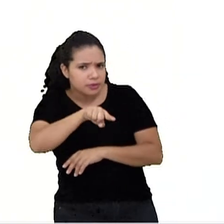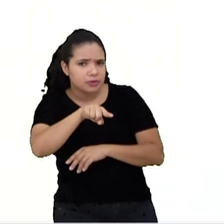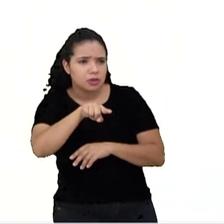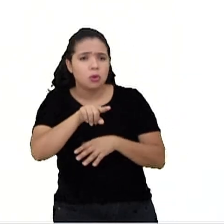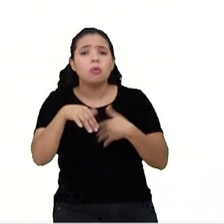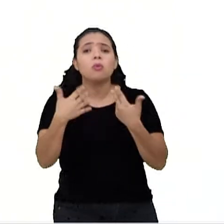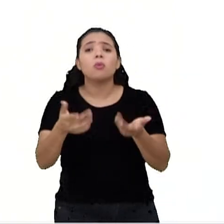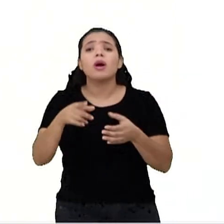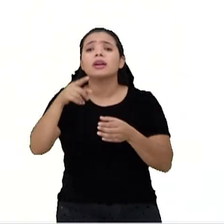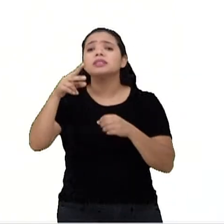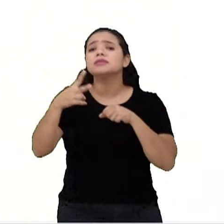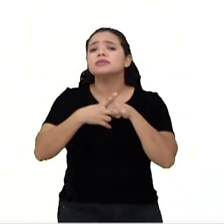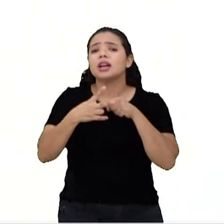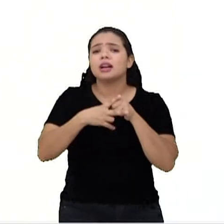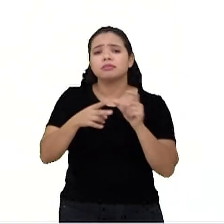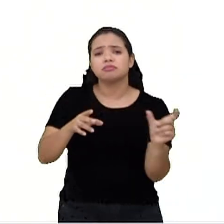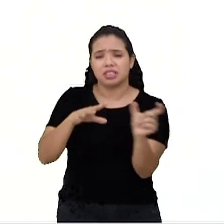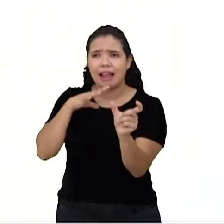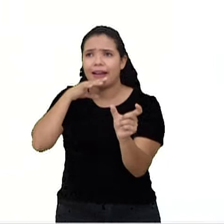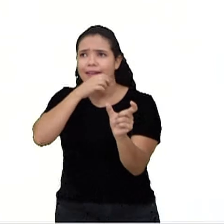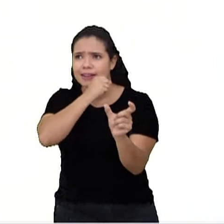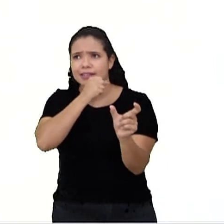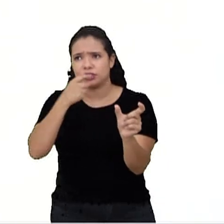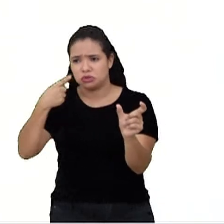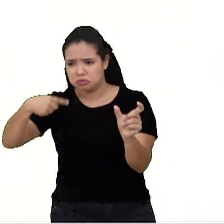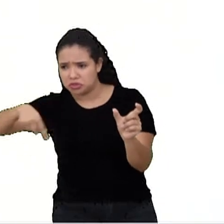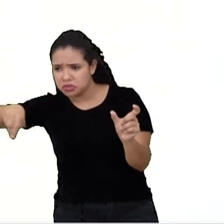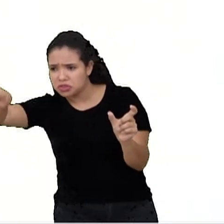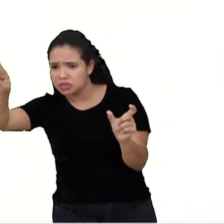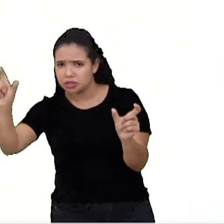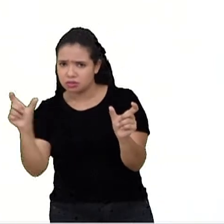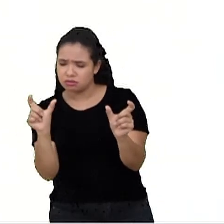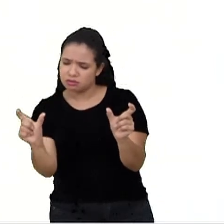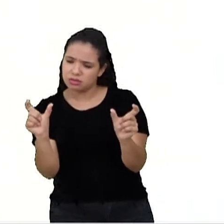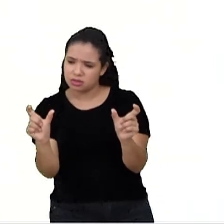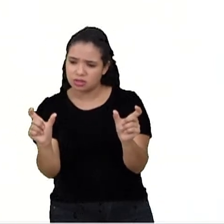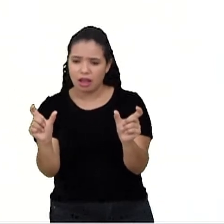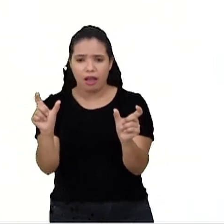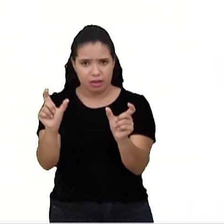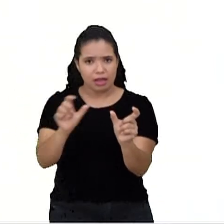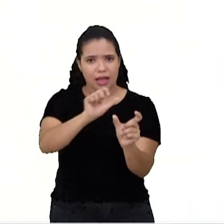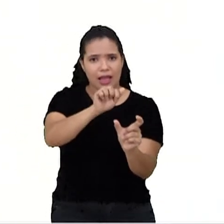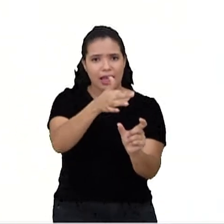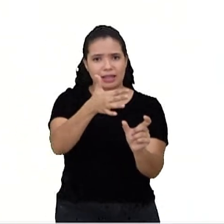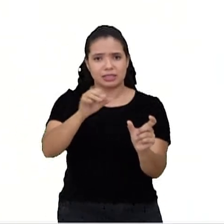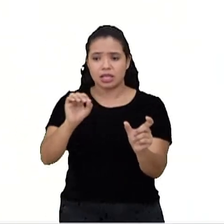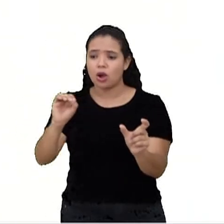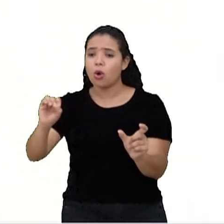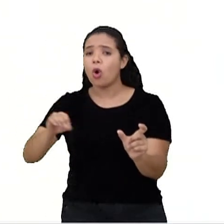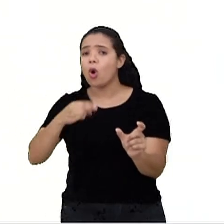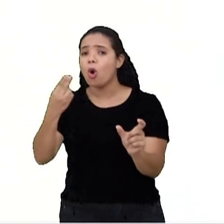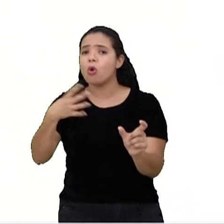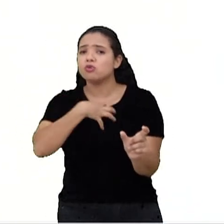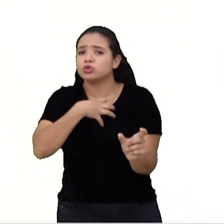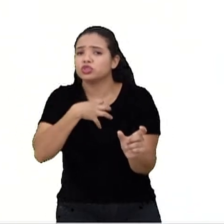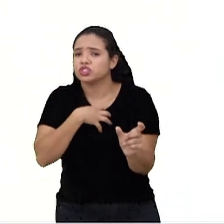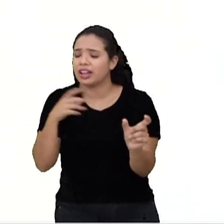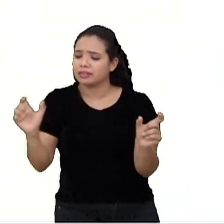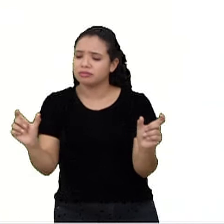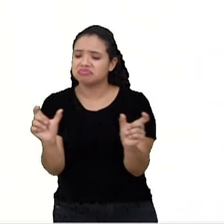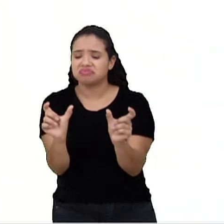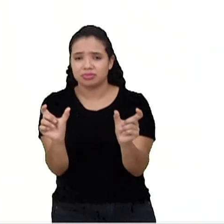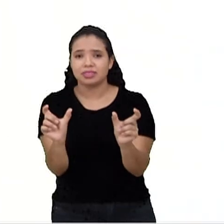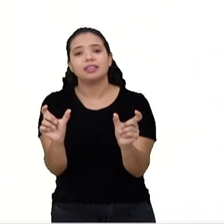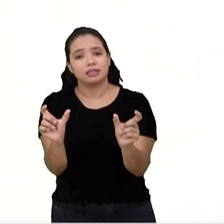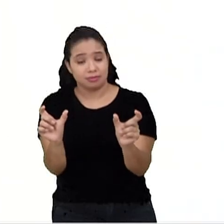os verbos? Acha, iria. Esses verbos estão indicando o quê? Ação ou estado do sujeito? Está